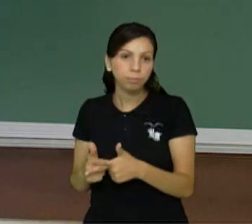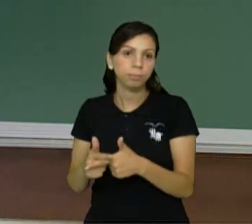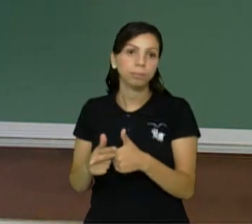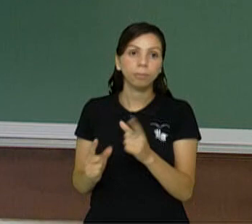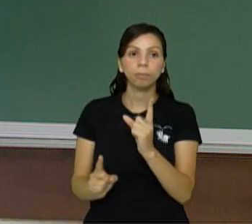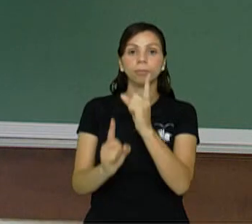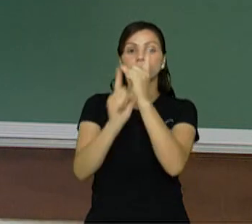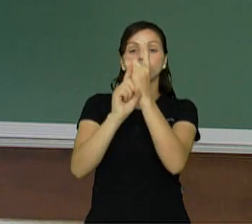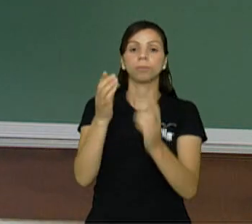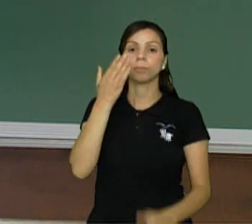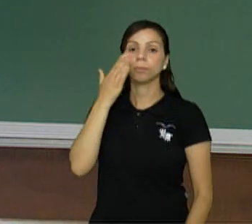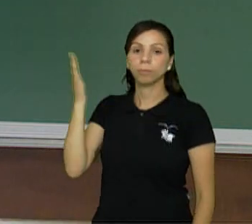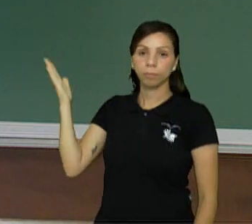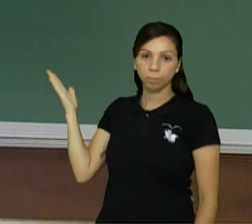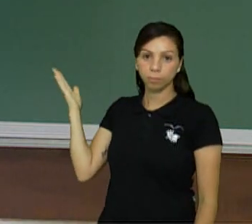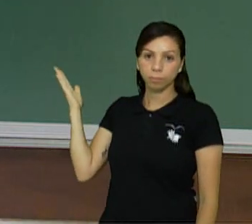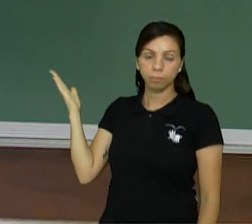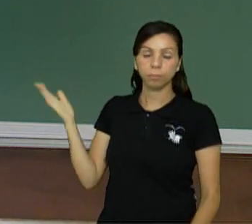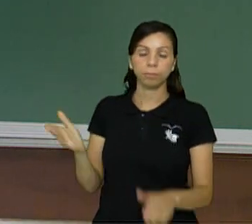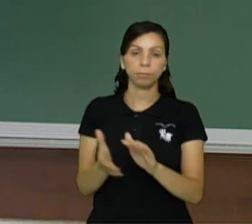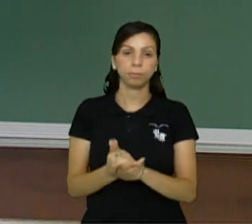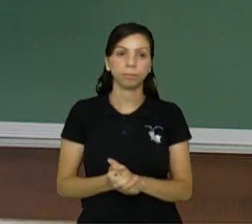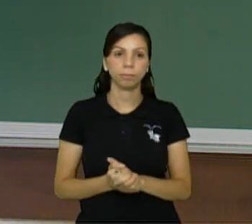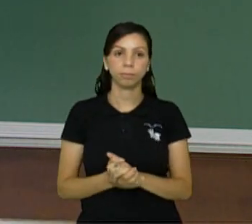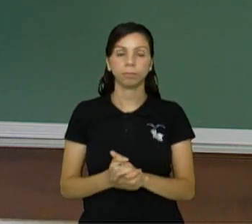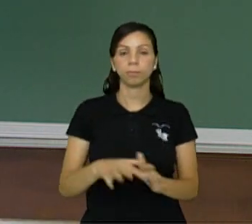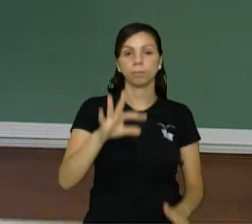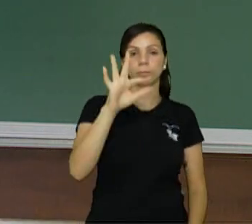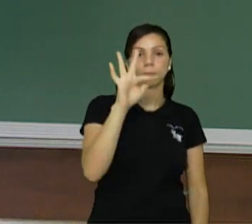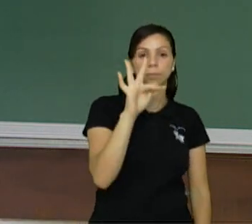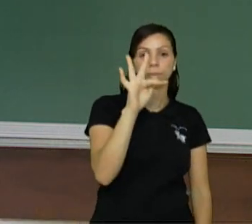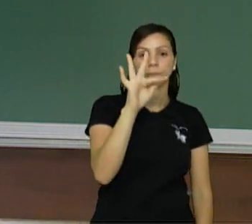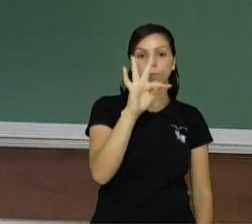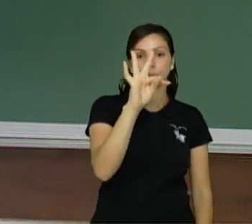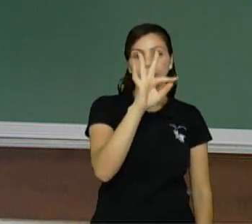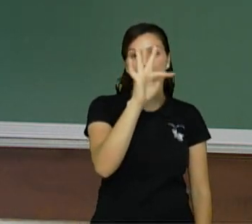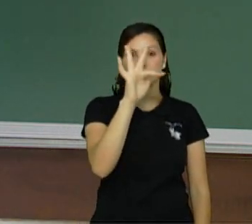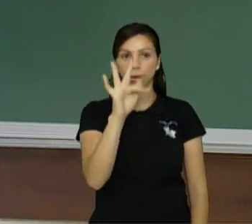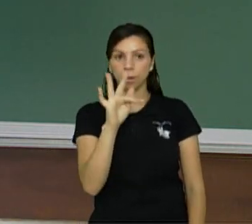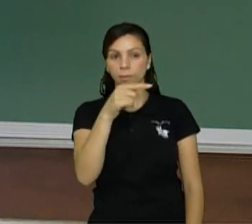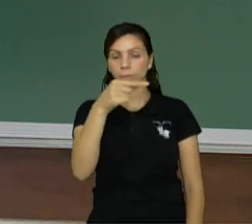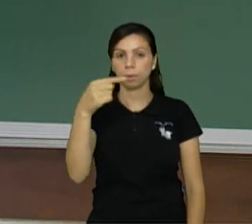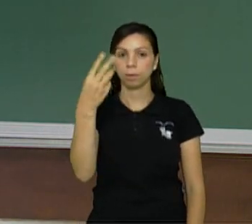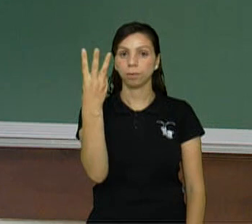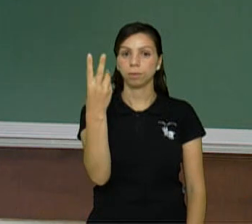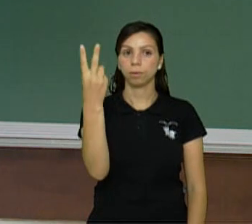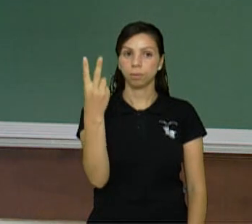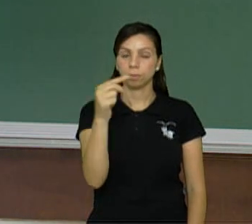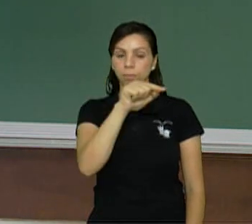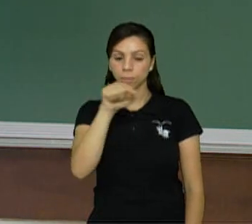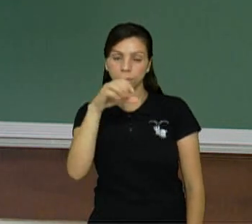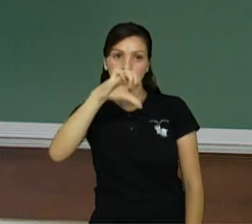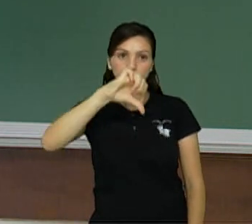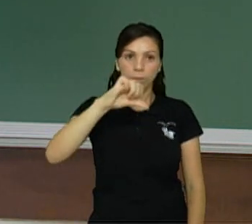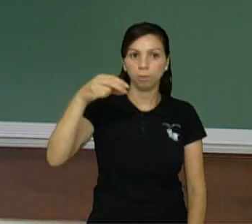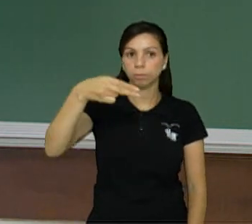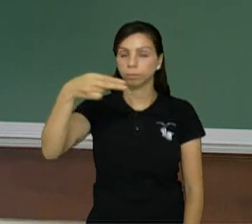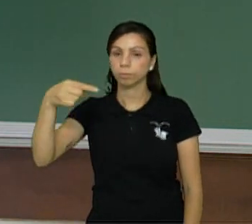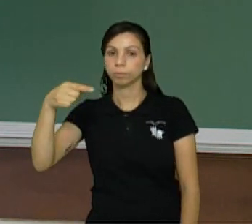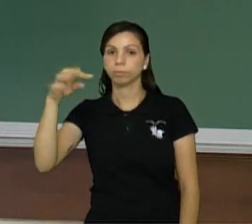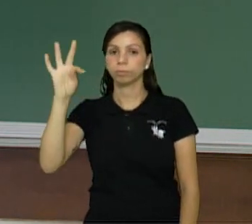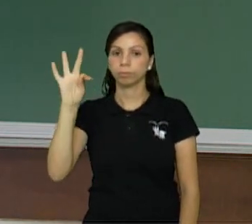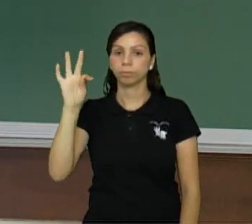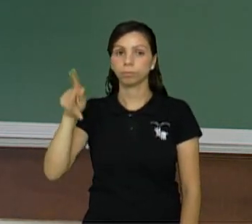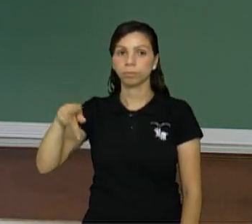chegar nesta relação, tá? TF menos 32 sobre 9 é igual TK menos 273 sobre 5,